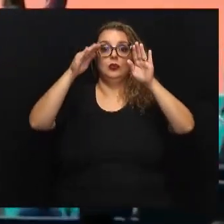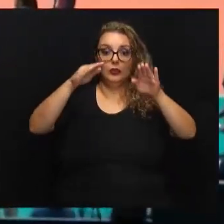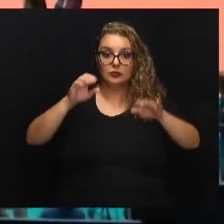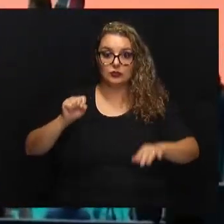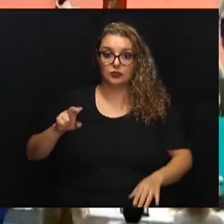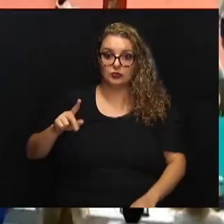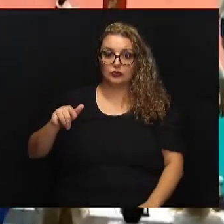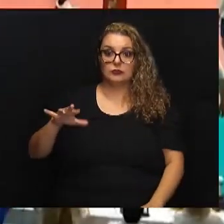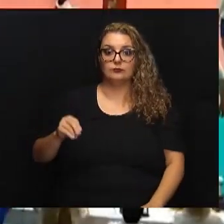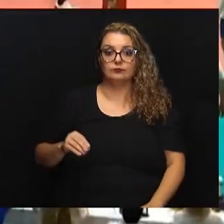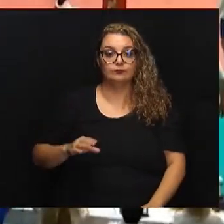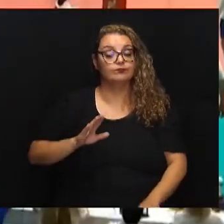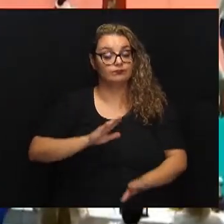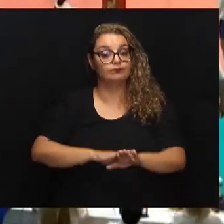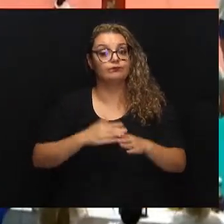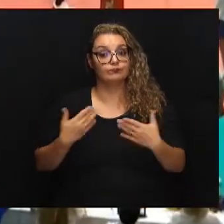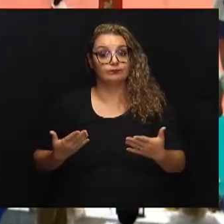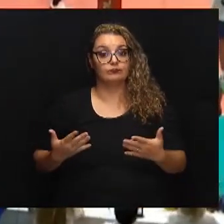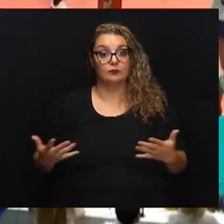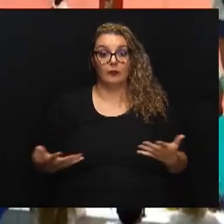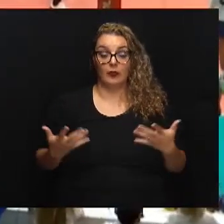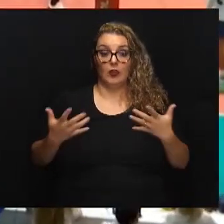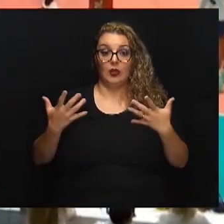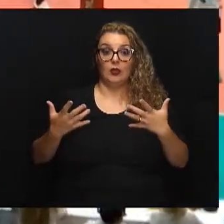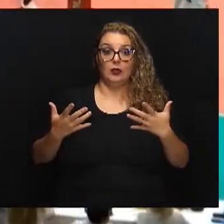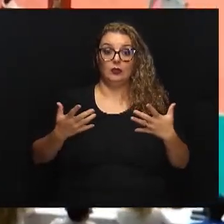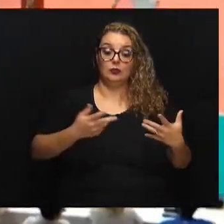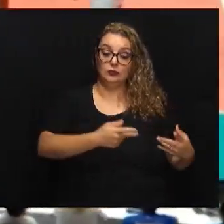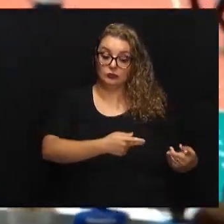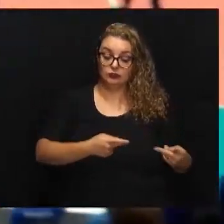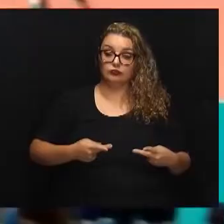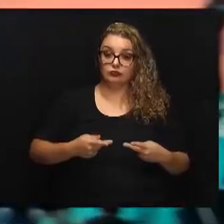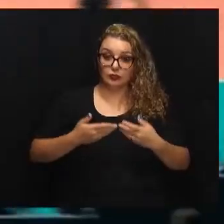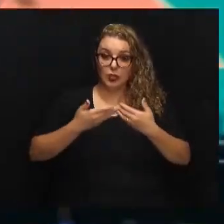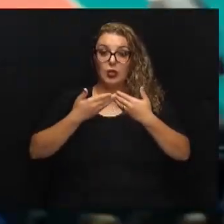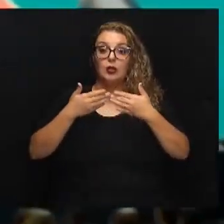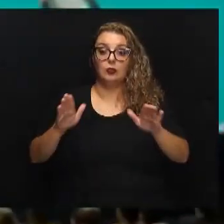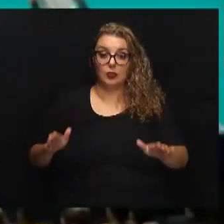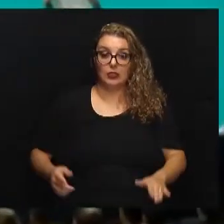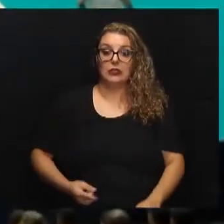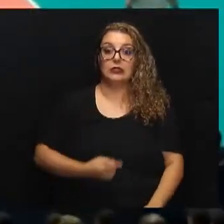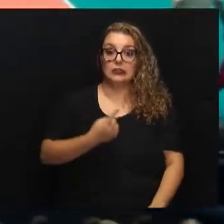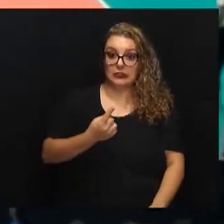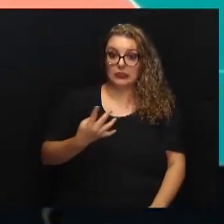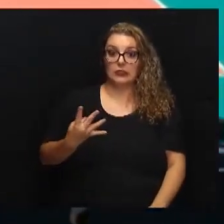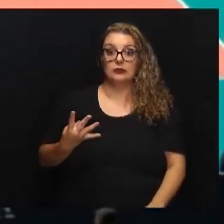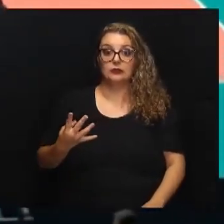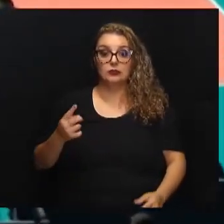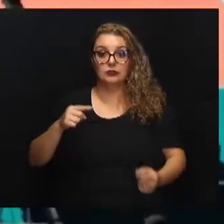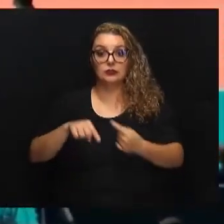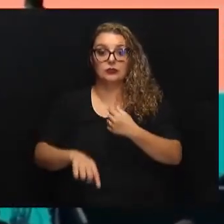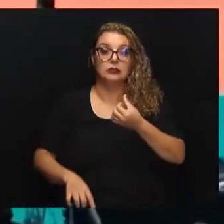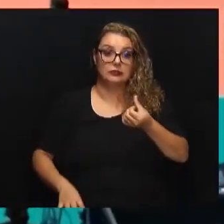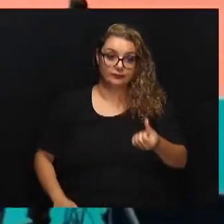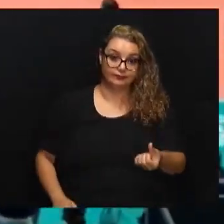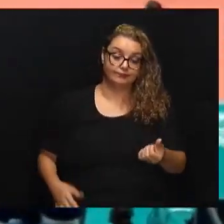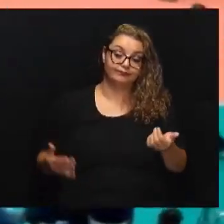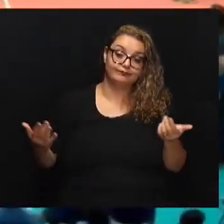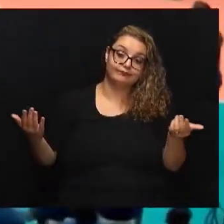Suzano funcionou. Empolgados, os visitantes abriram 14-6. Mas